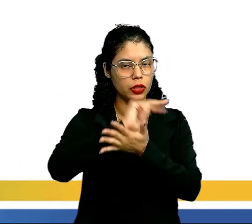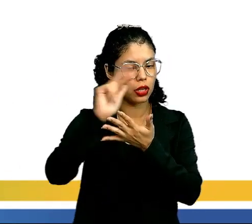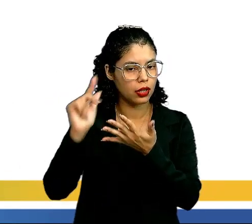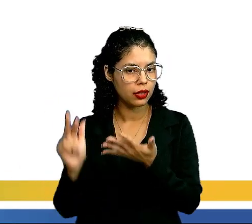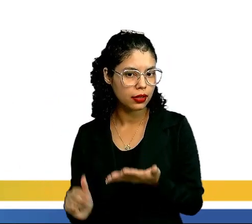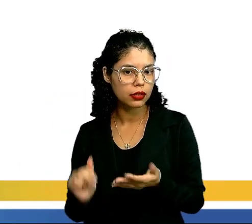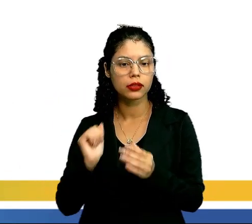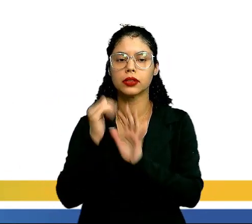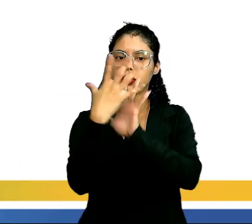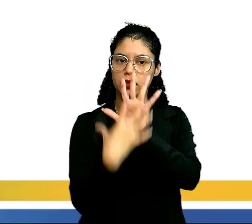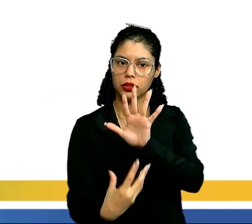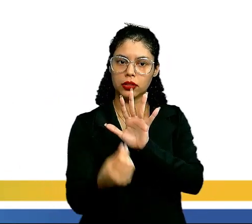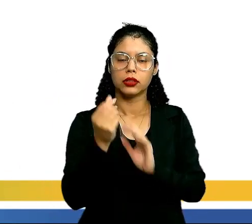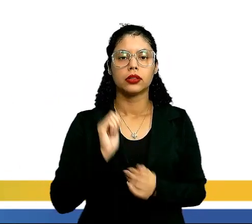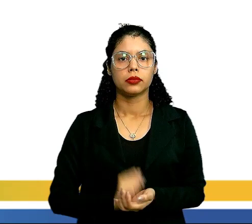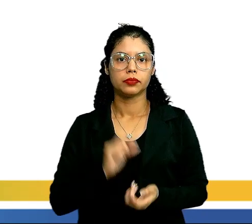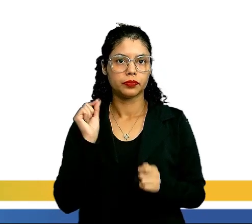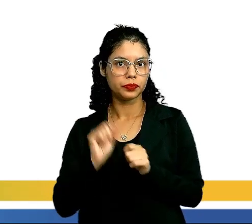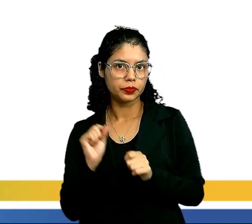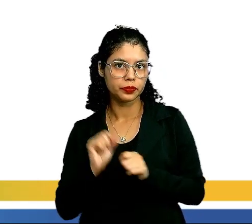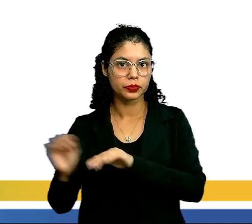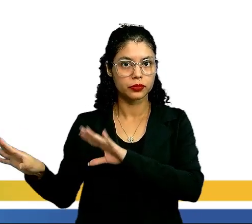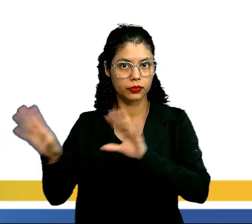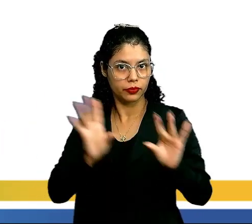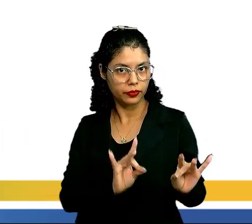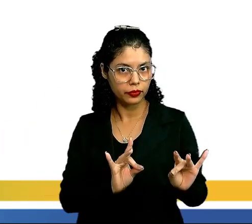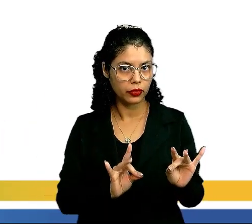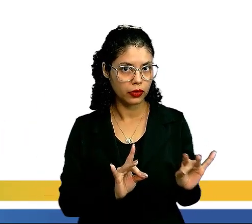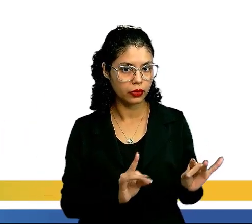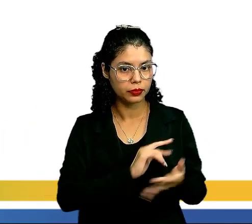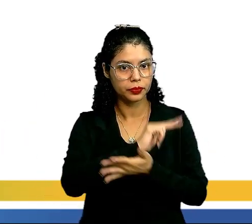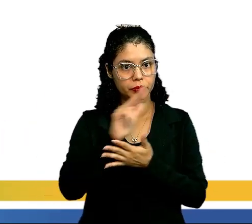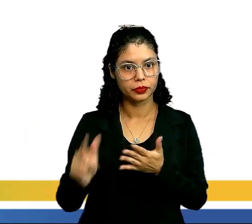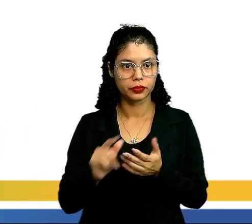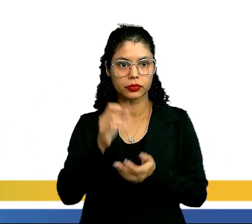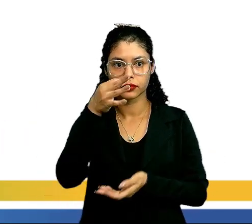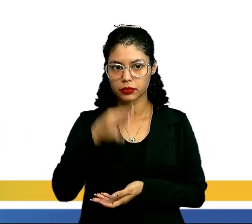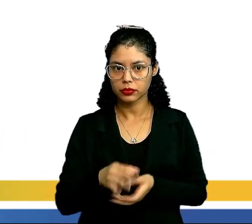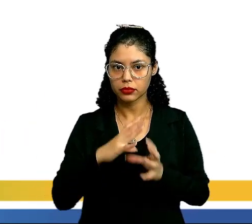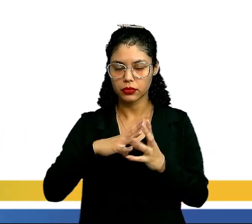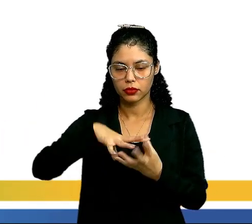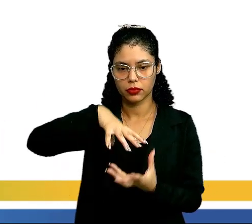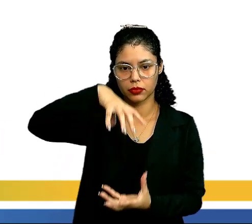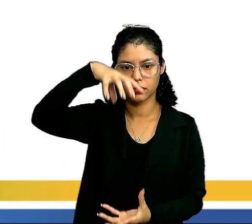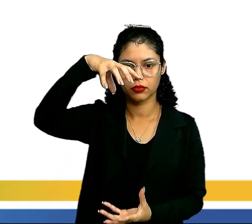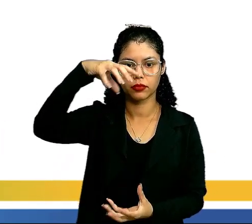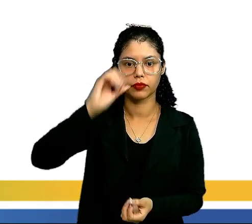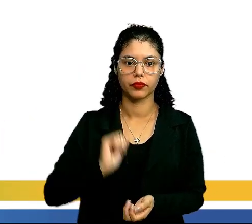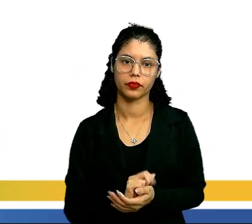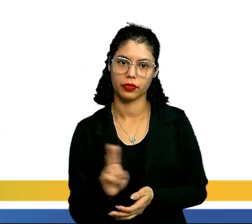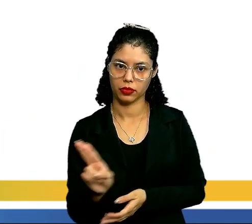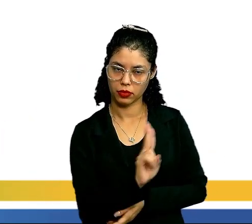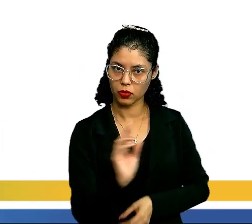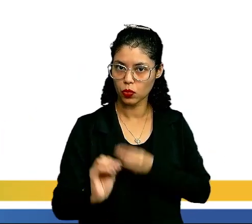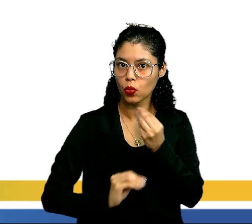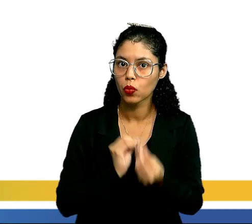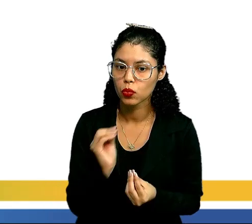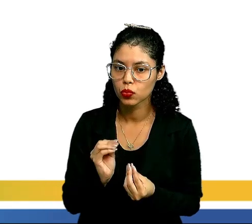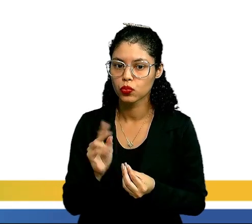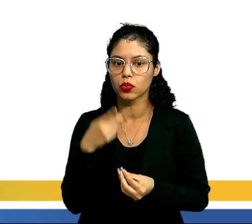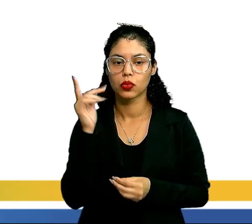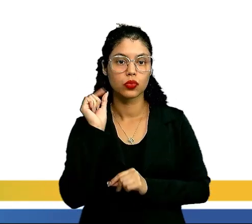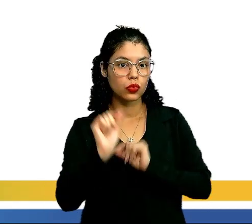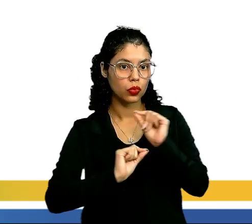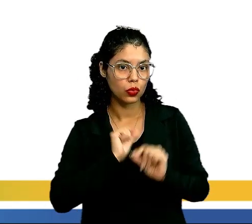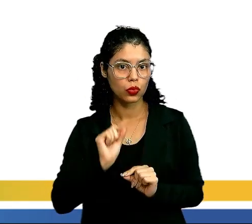vários tipos de projeções, que trazem aí esse tipo na forma cilíndrica, que é a chamada, a gente vai começar falando